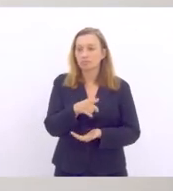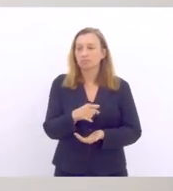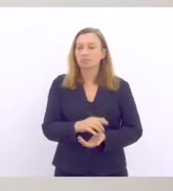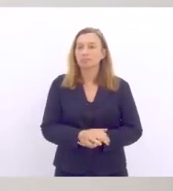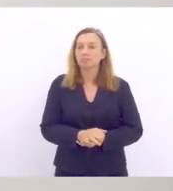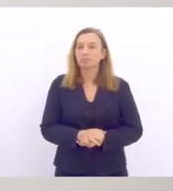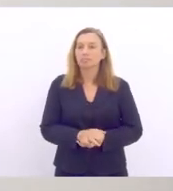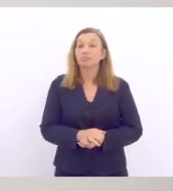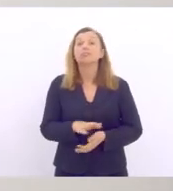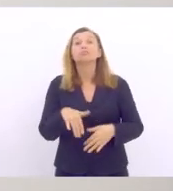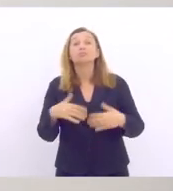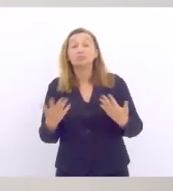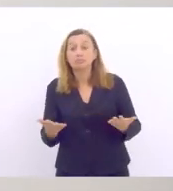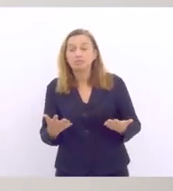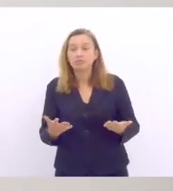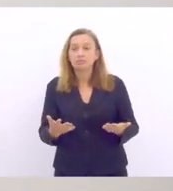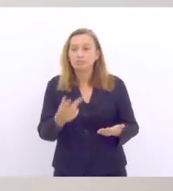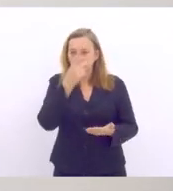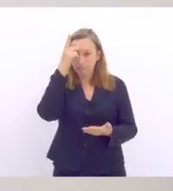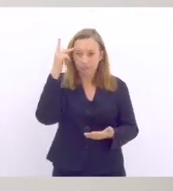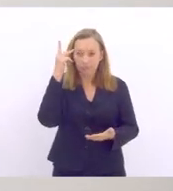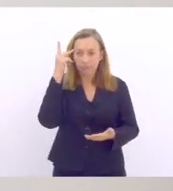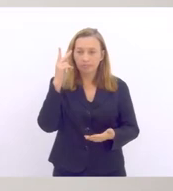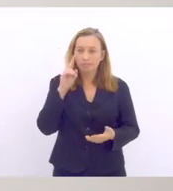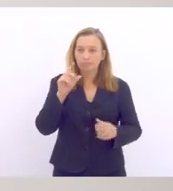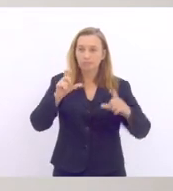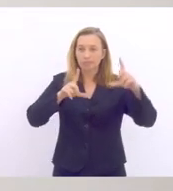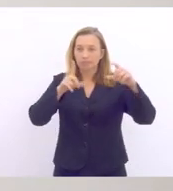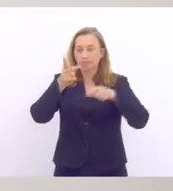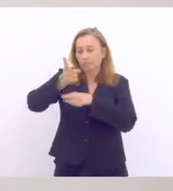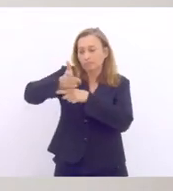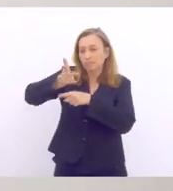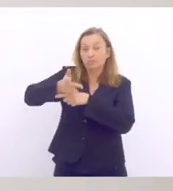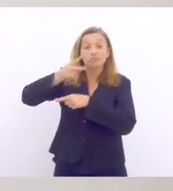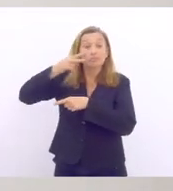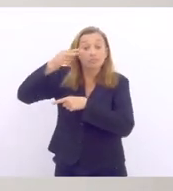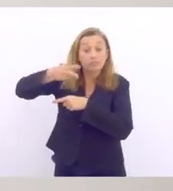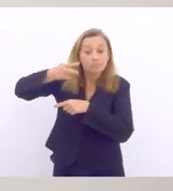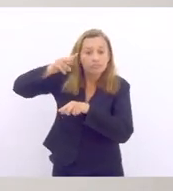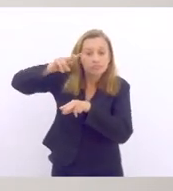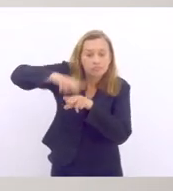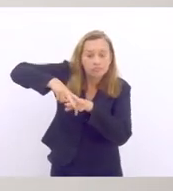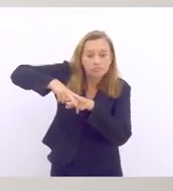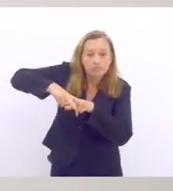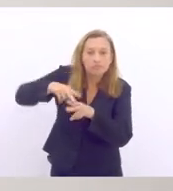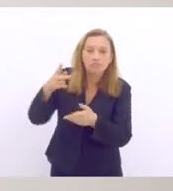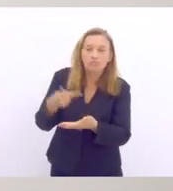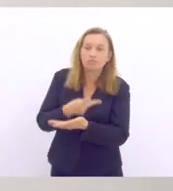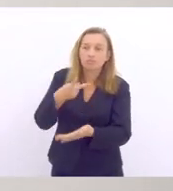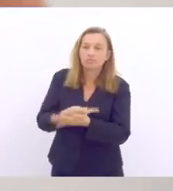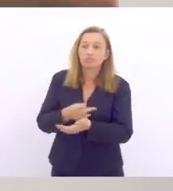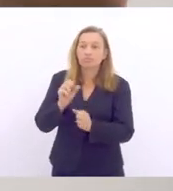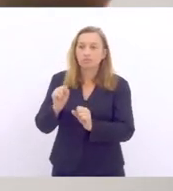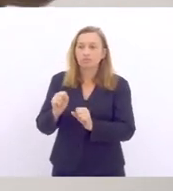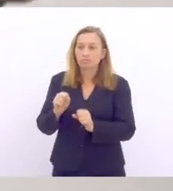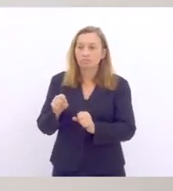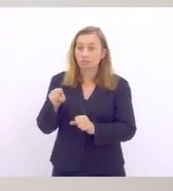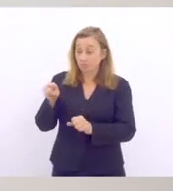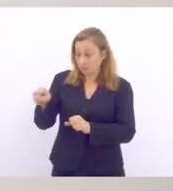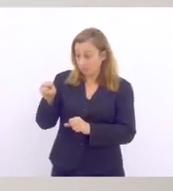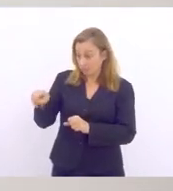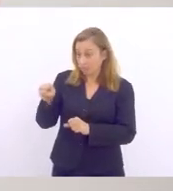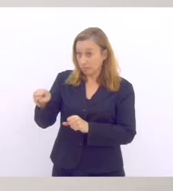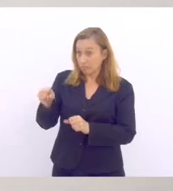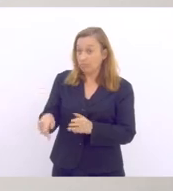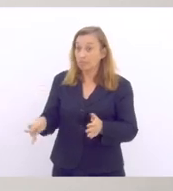que quando alguém identificado por imagem ou preso cometendo algum delito, eu possa chegar, ó, esse cara aqui